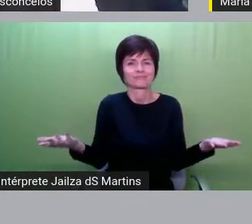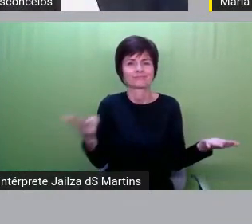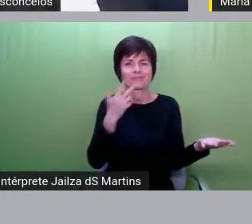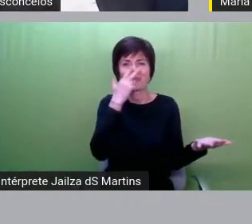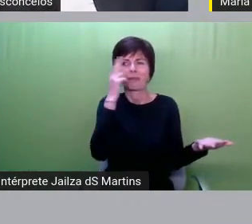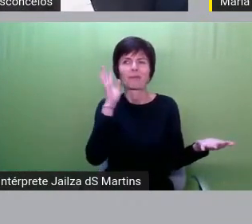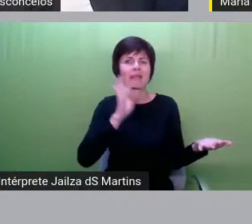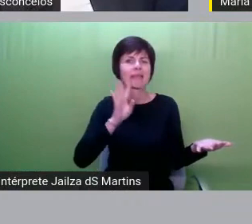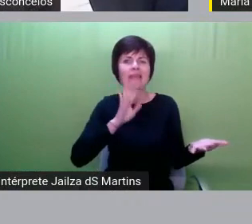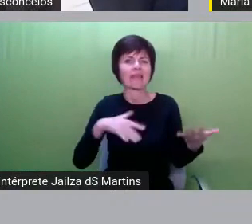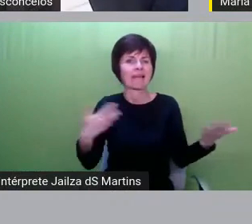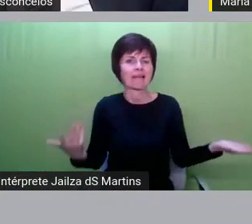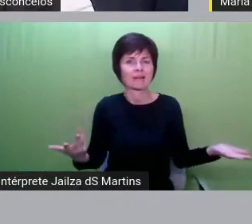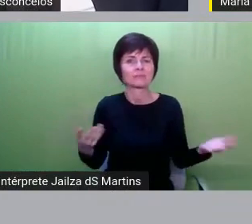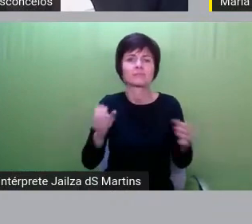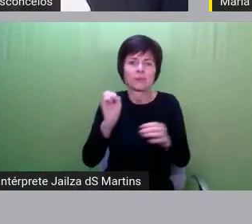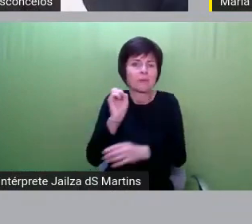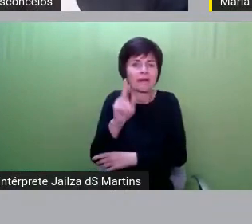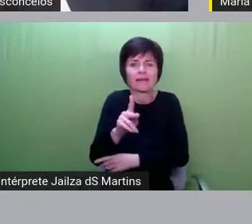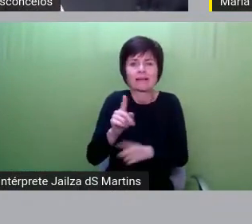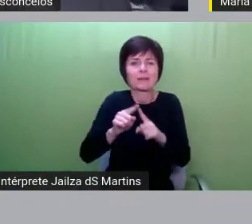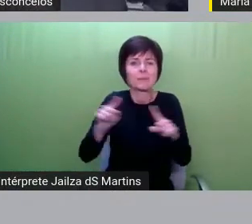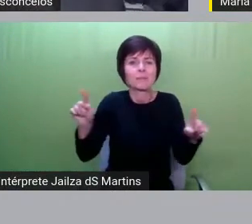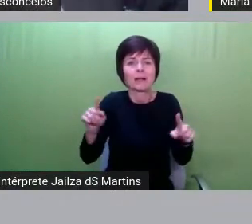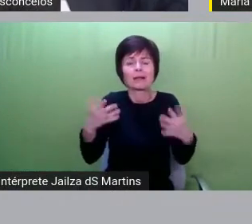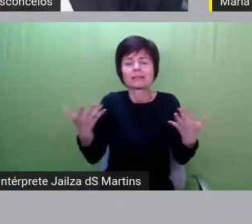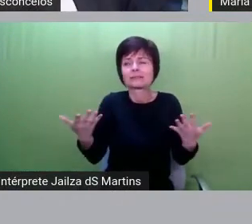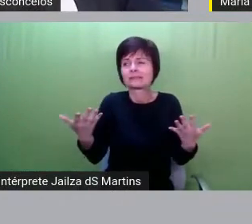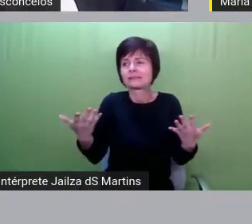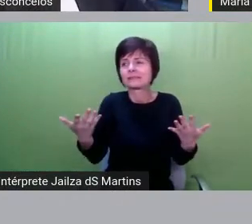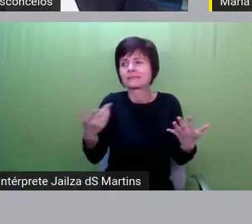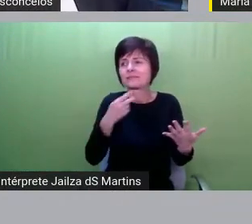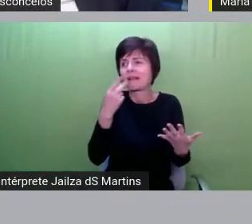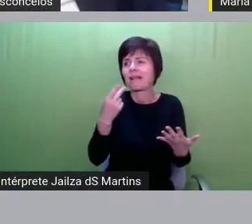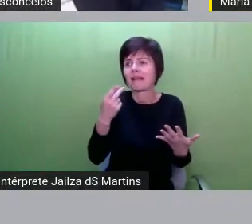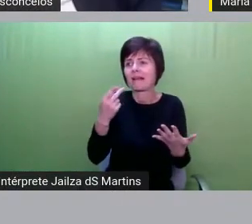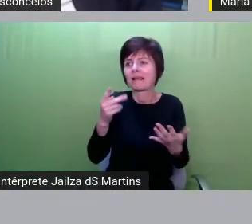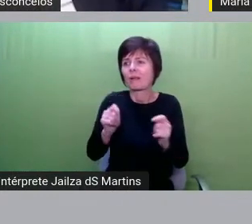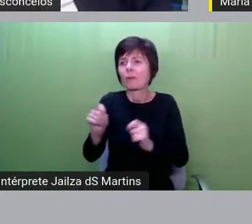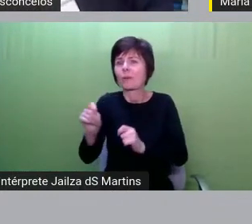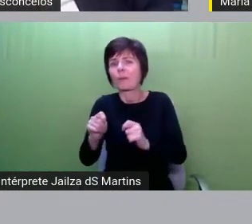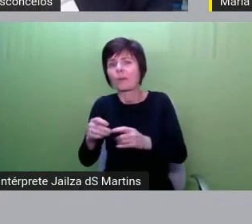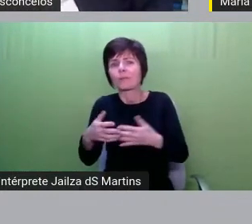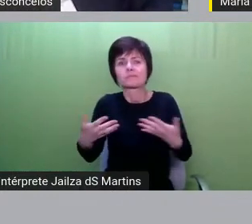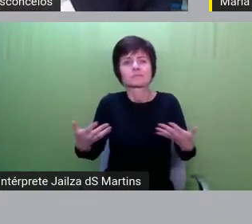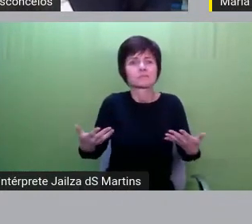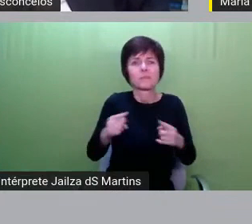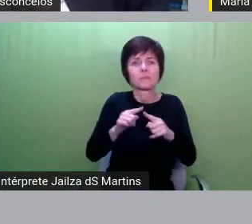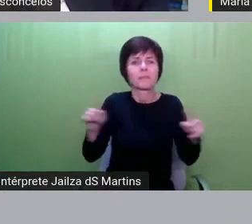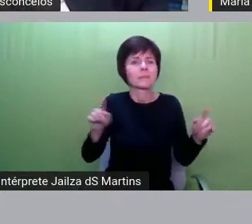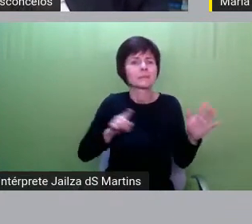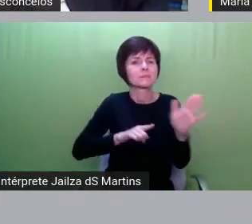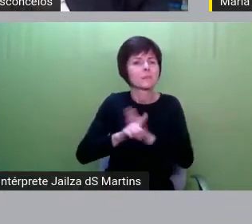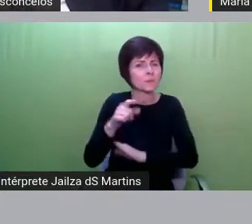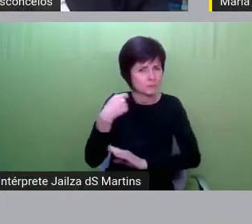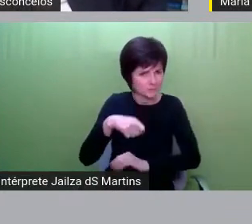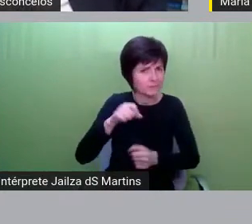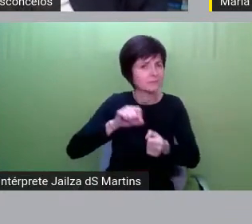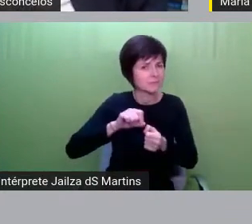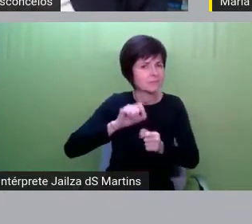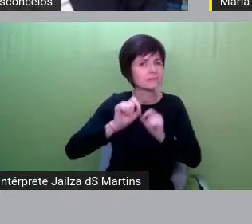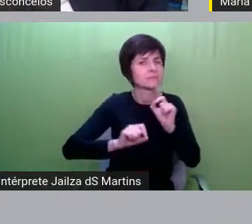Bacana, extraordinário, conciliação, mediação, arbitragem. Agora, a pergunta que está se feita